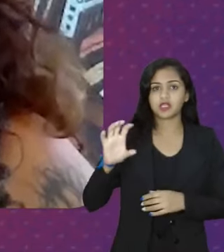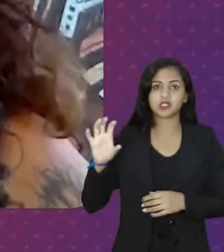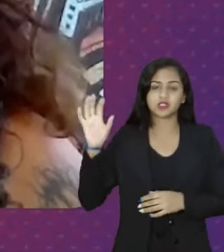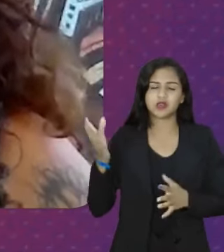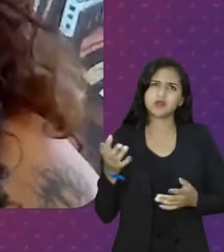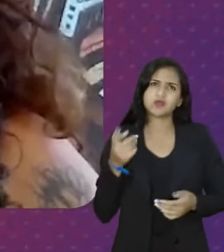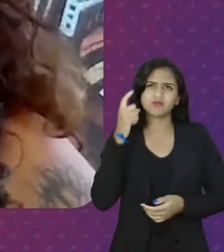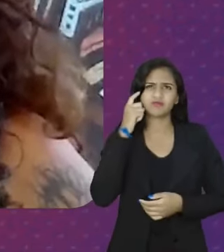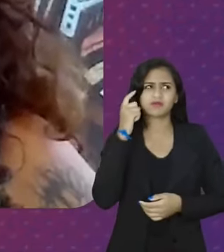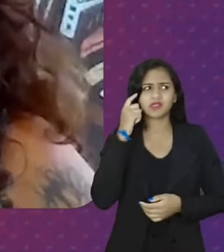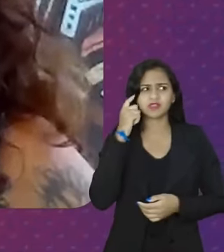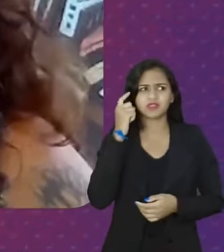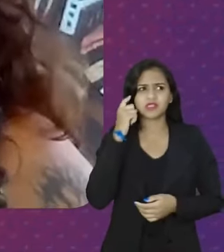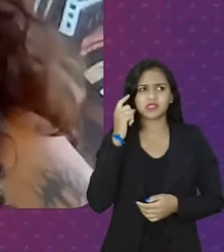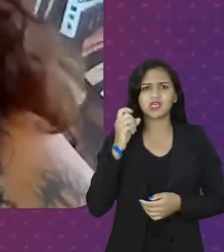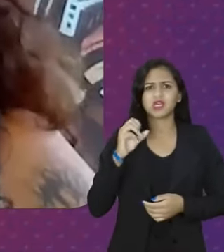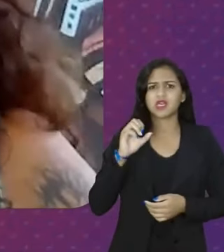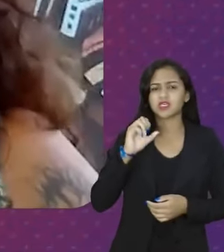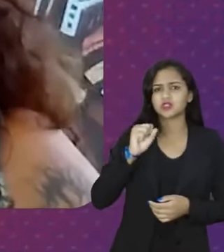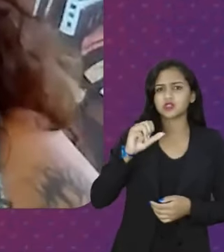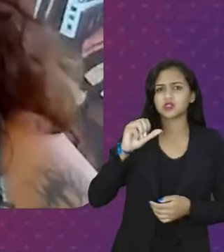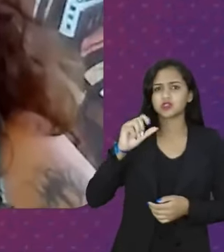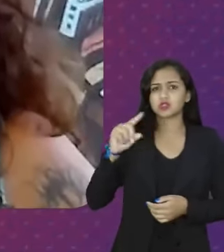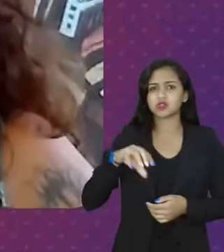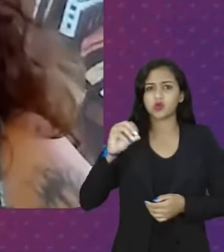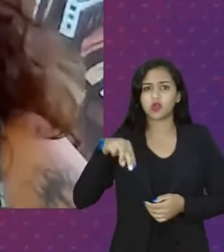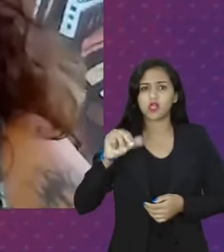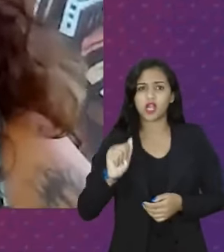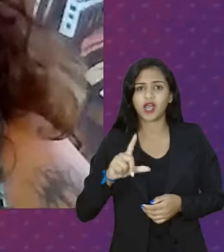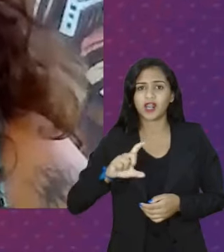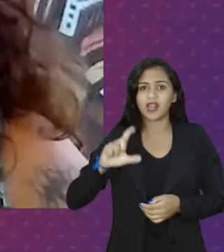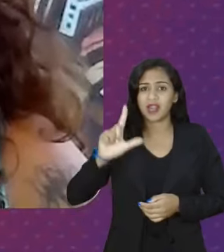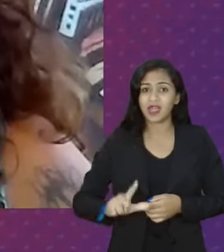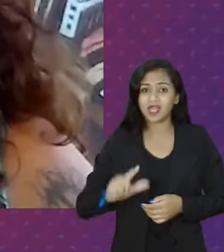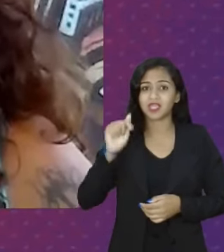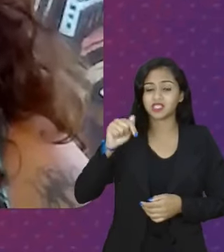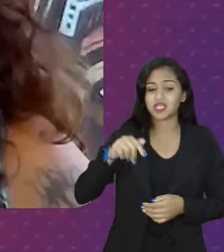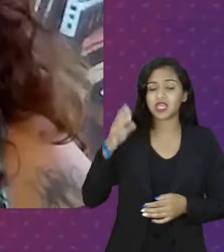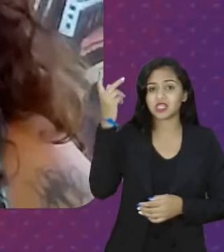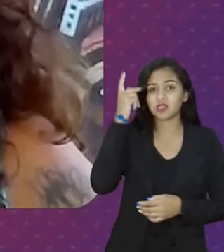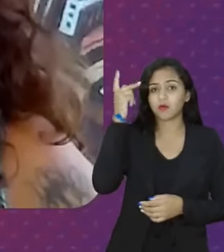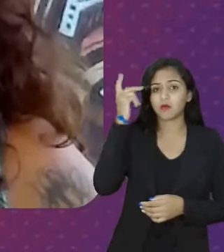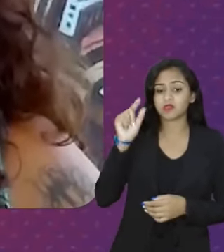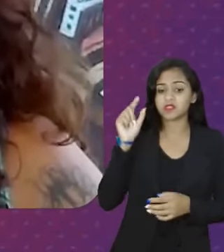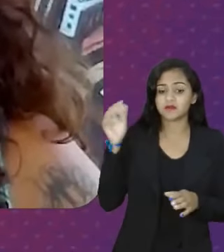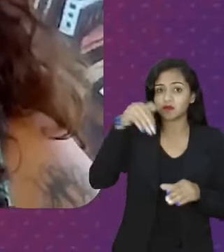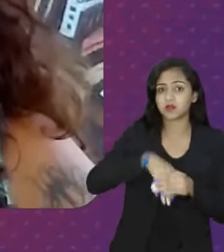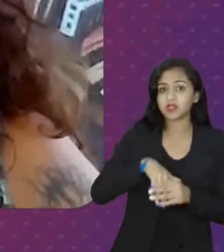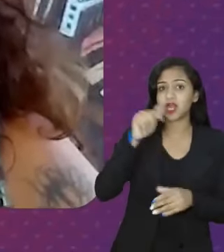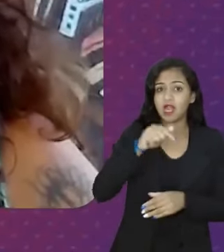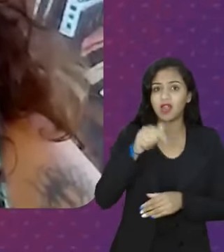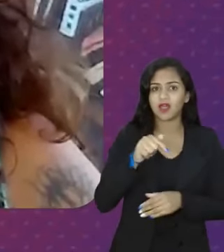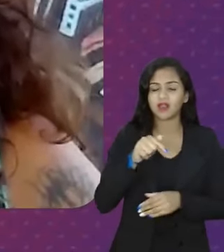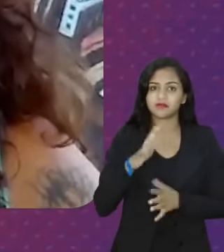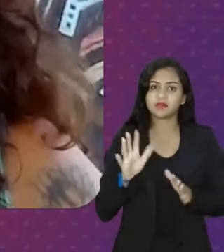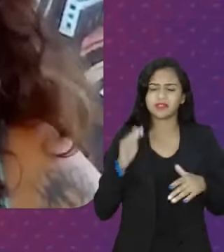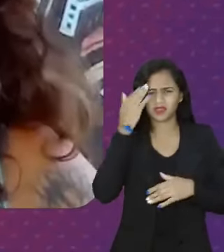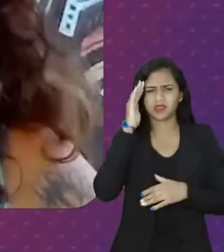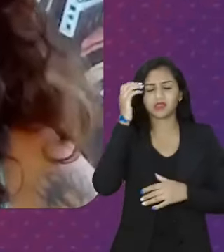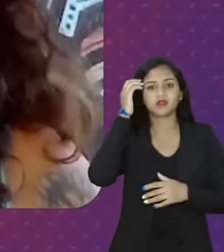vamos lá, na zona leste, aqui de São Paulo, então você vai votar nos candidatos daquela zona. E